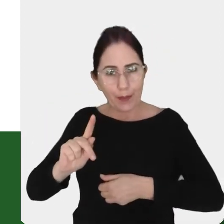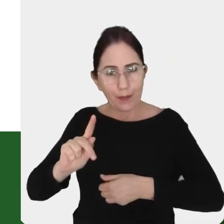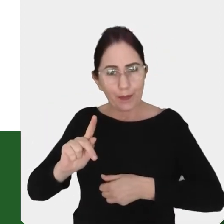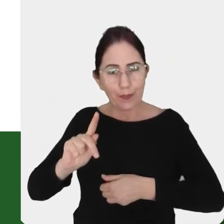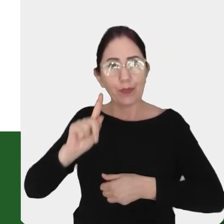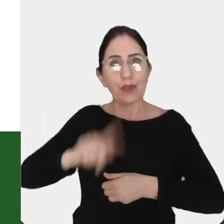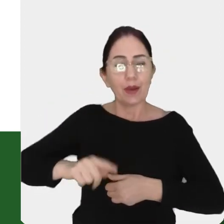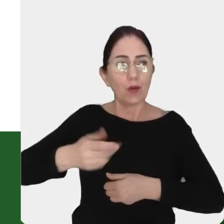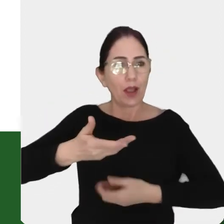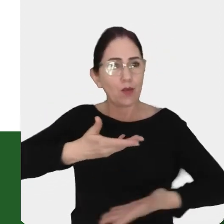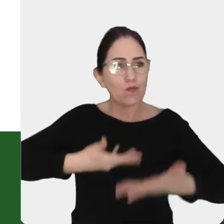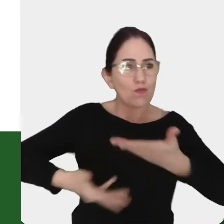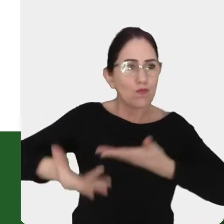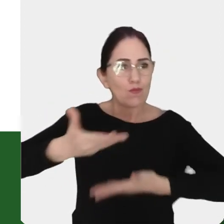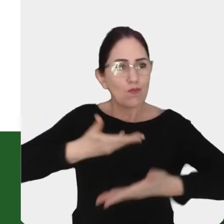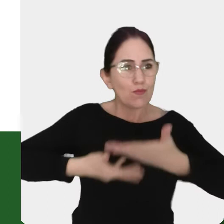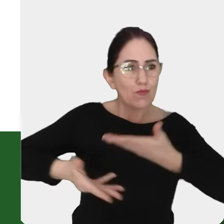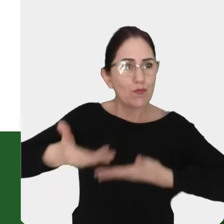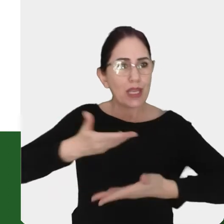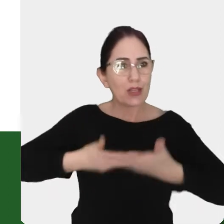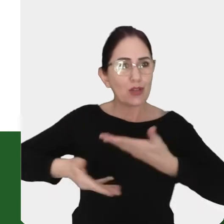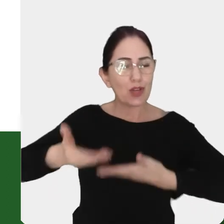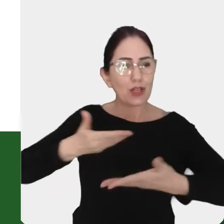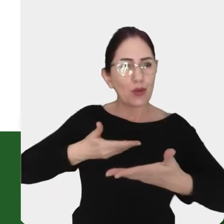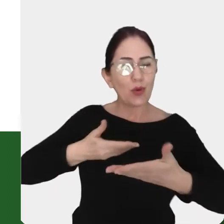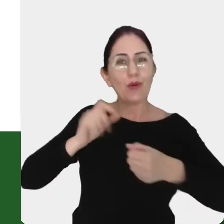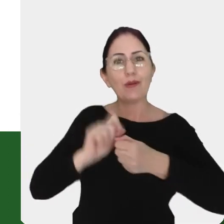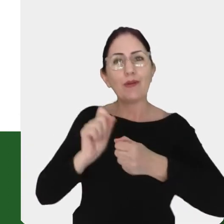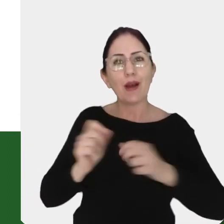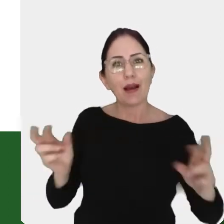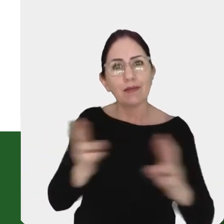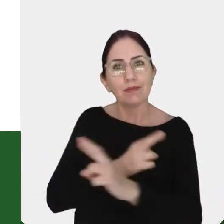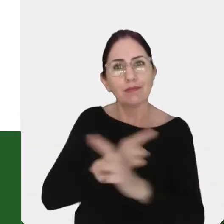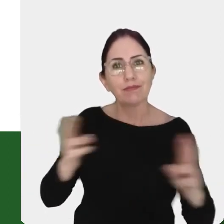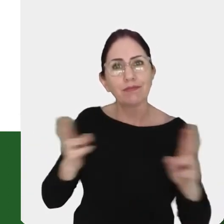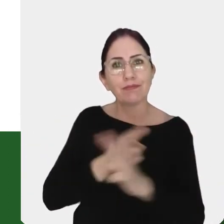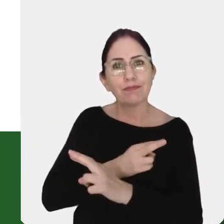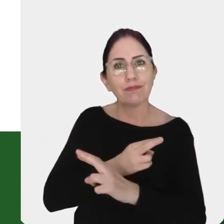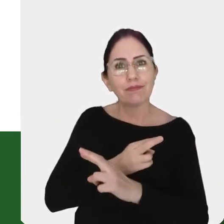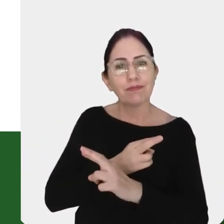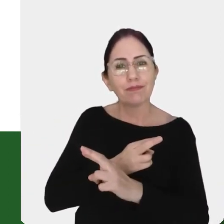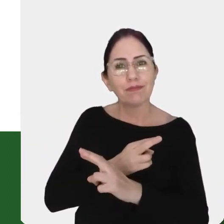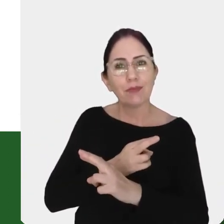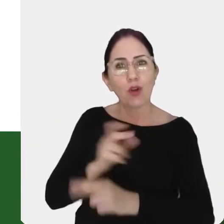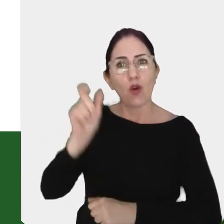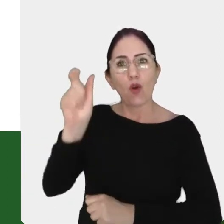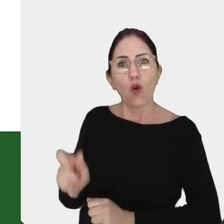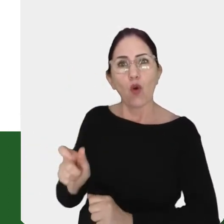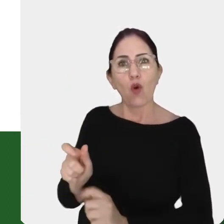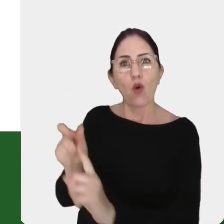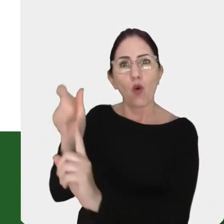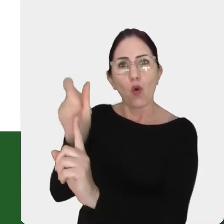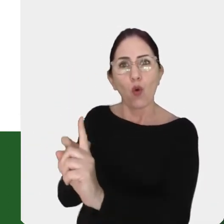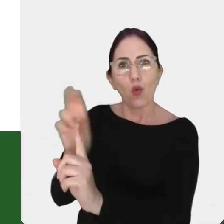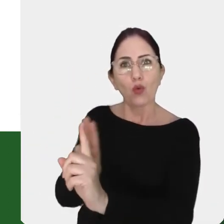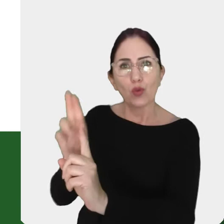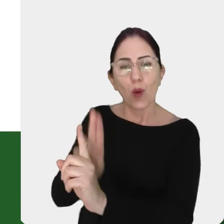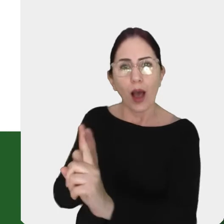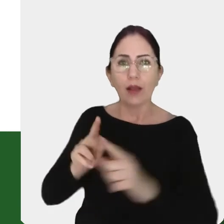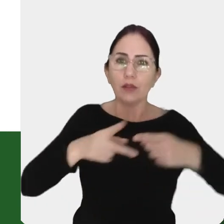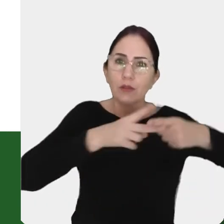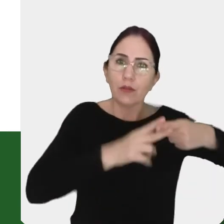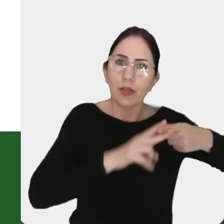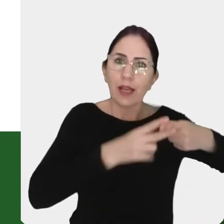Então, o mediador de estudo é a interface, que é o espaço onde se estrutura essa relação entre o corpo, a ferramenta e